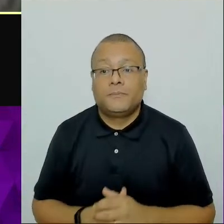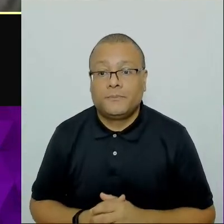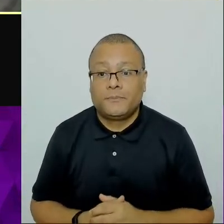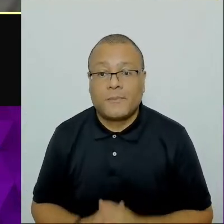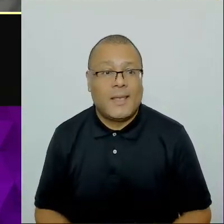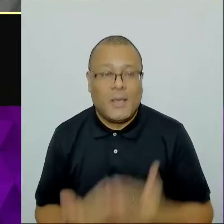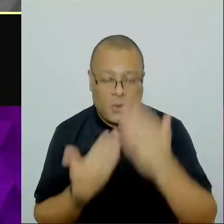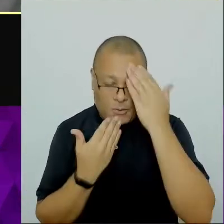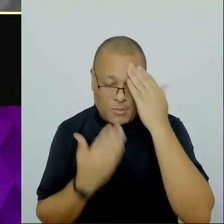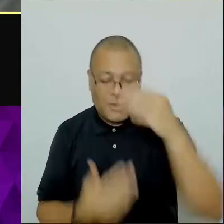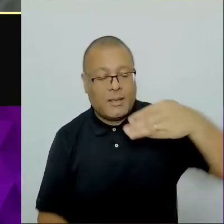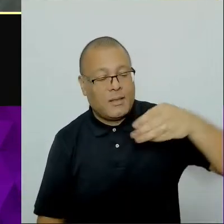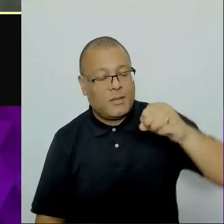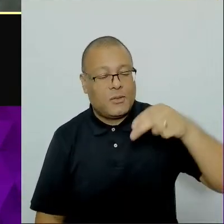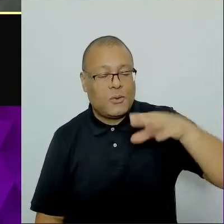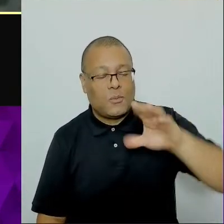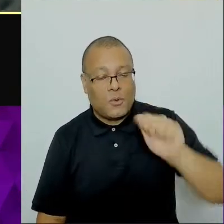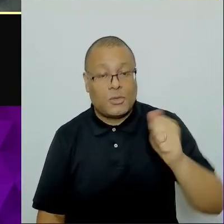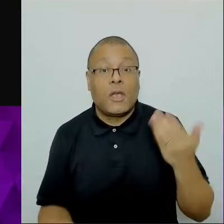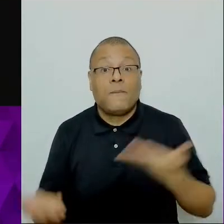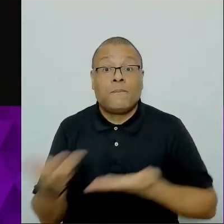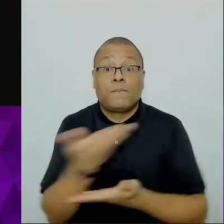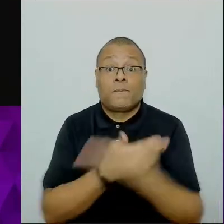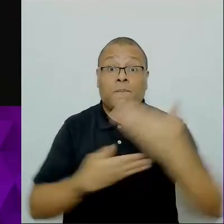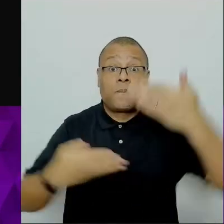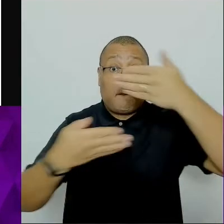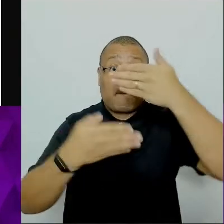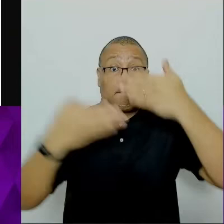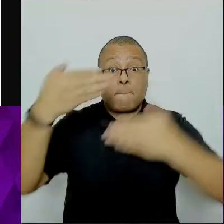Obrigado, Mônica. Deixa eu compartilhar minha tela aqui.